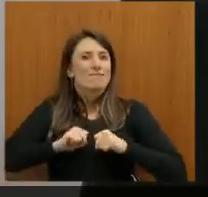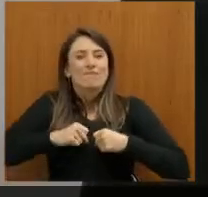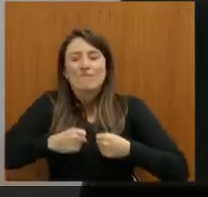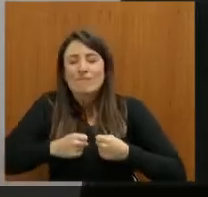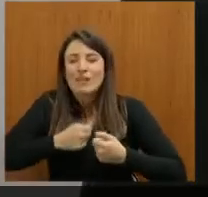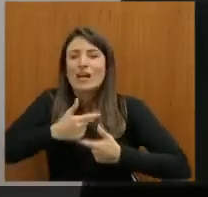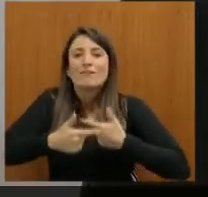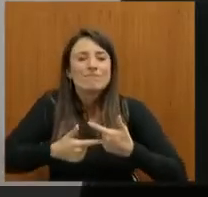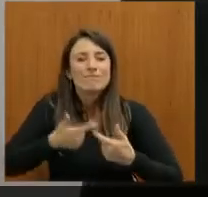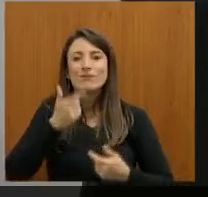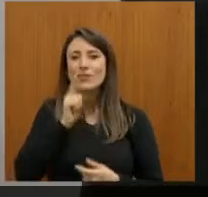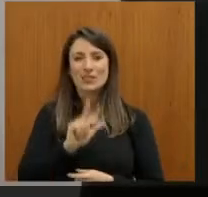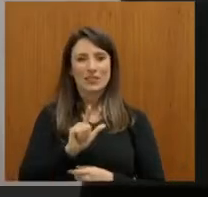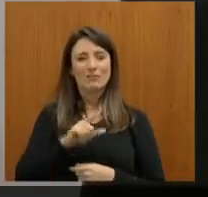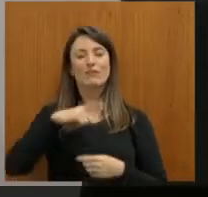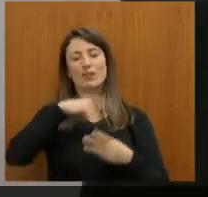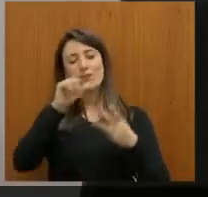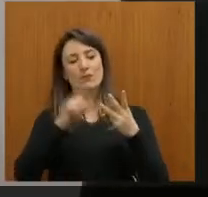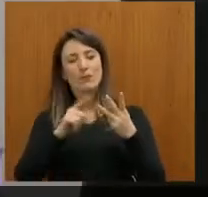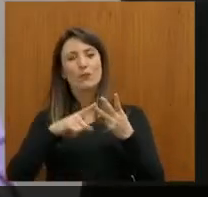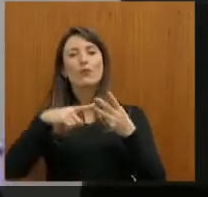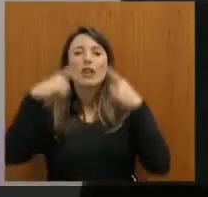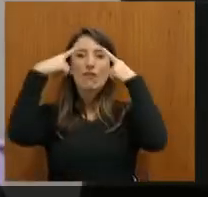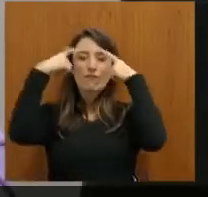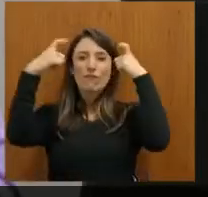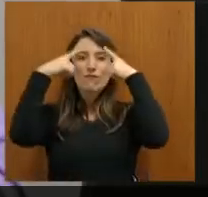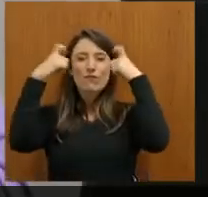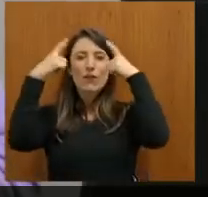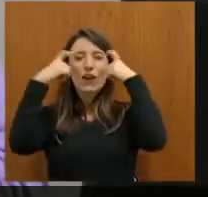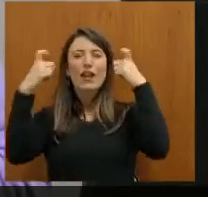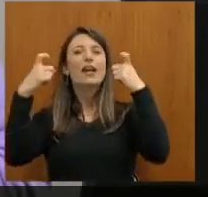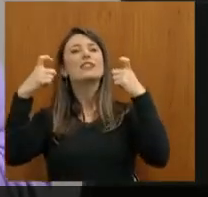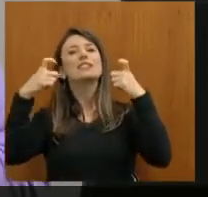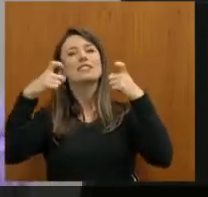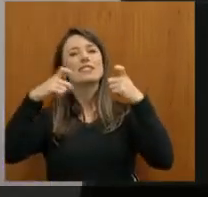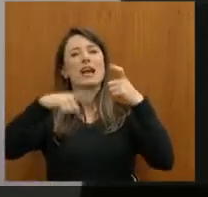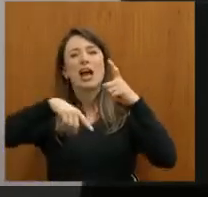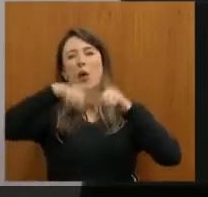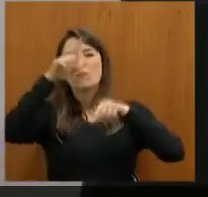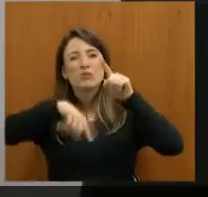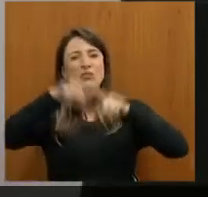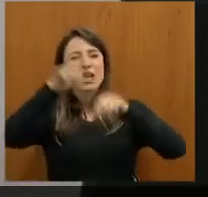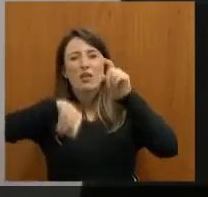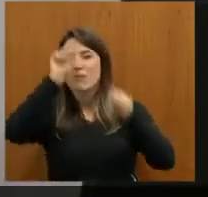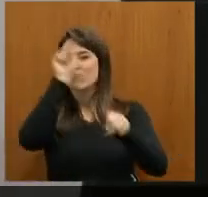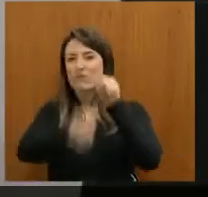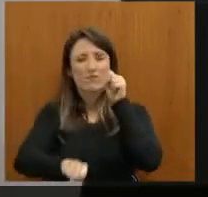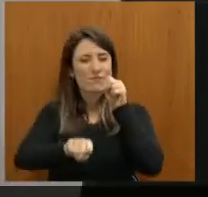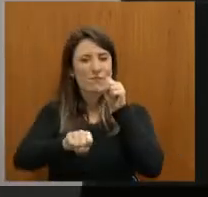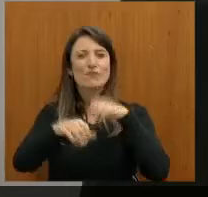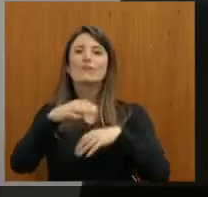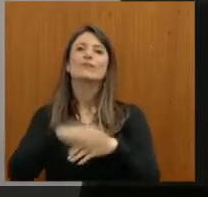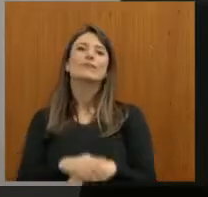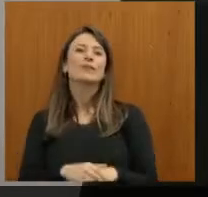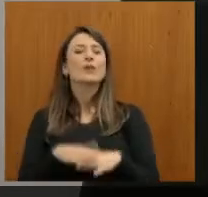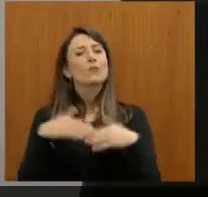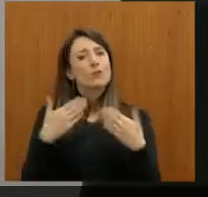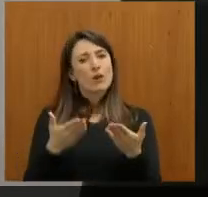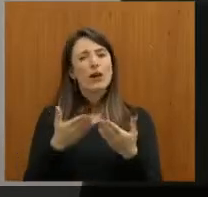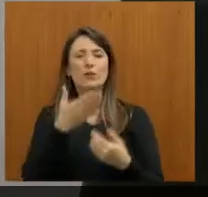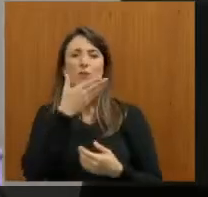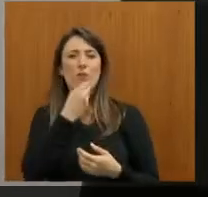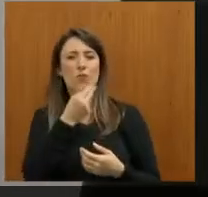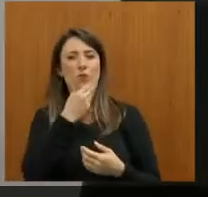também a violência patrimonial que é quando o homem se apropria dos